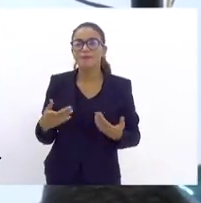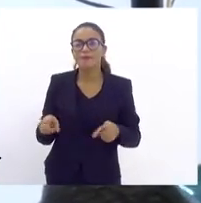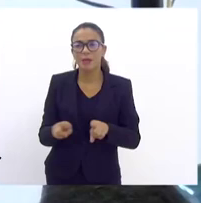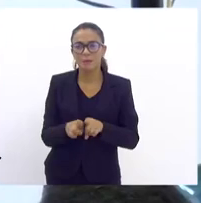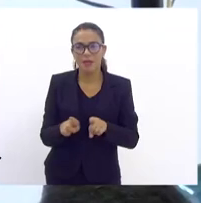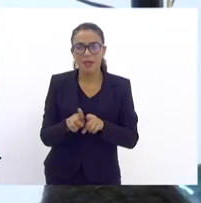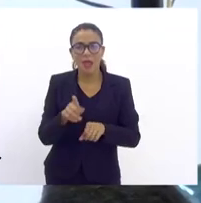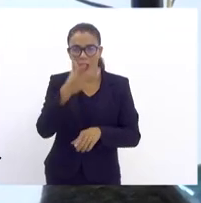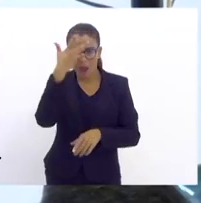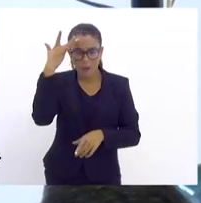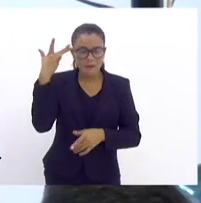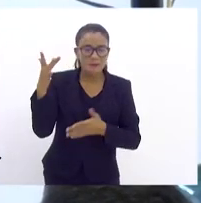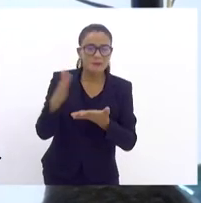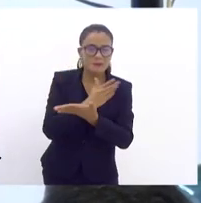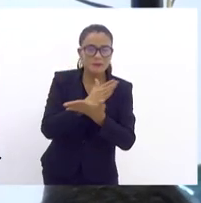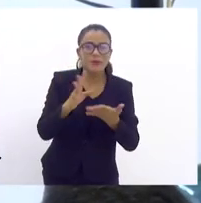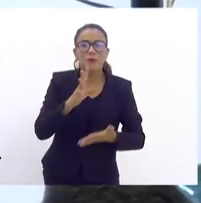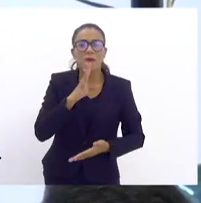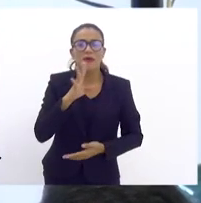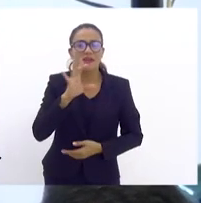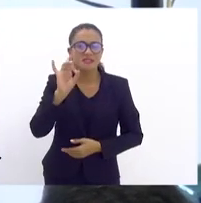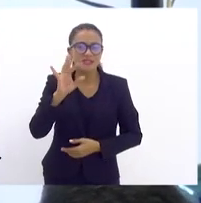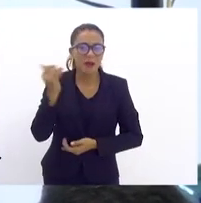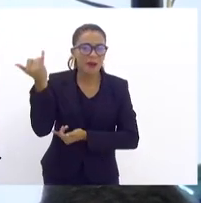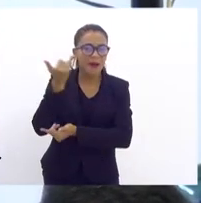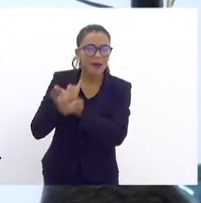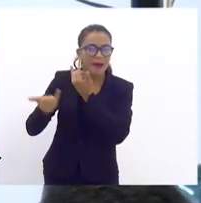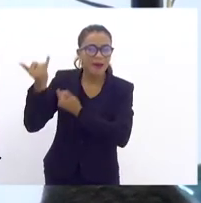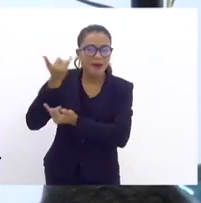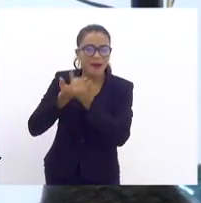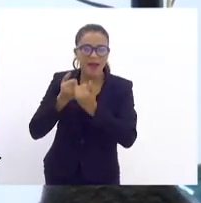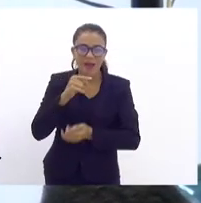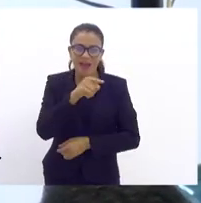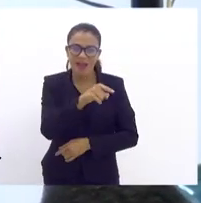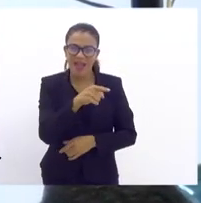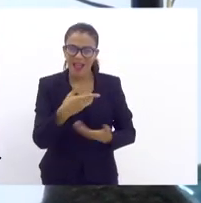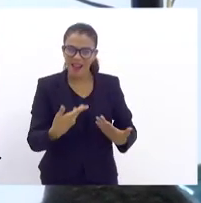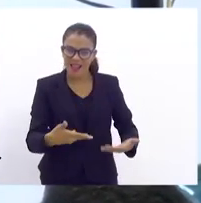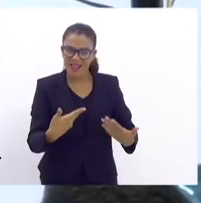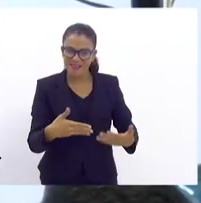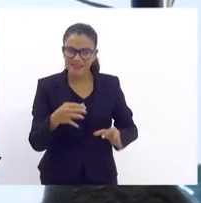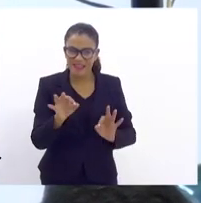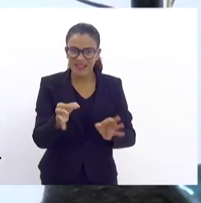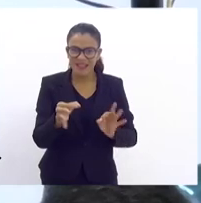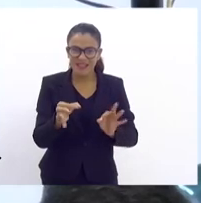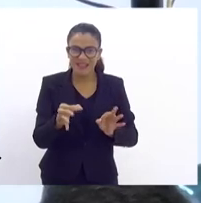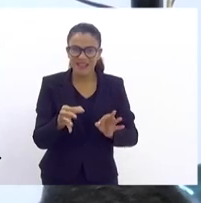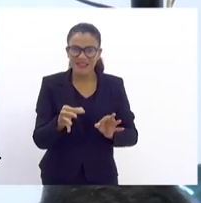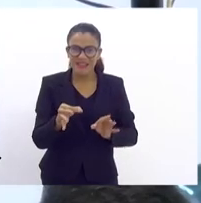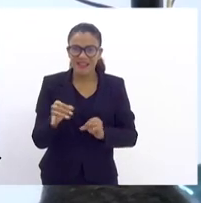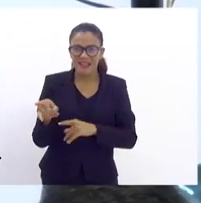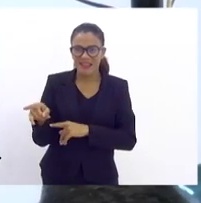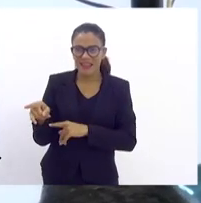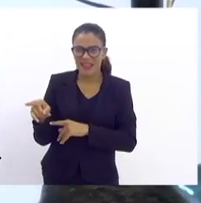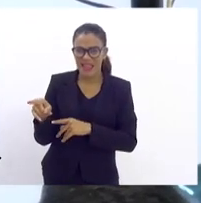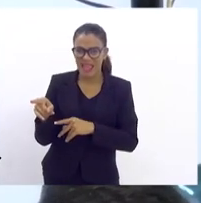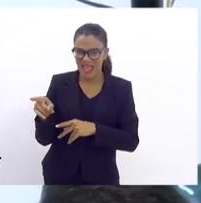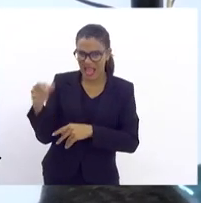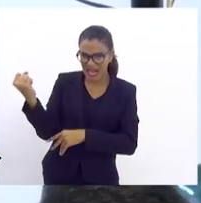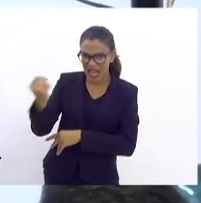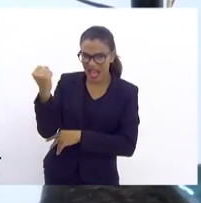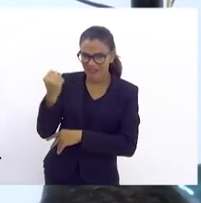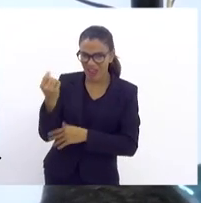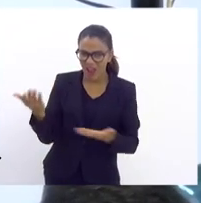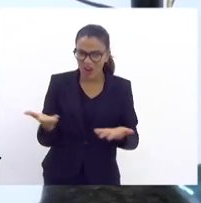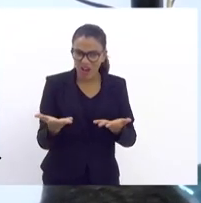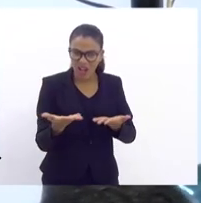conhecem de ouvir falar eu vejo muito assim ah ele é leve né não ele era grave